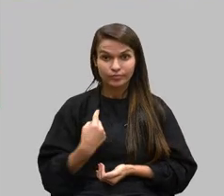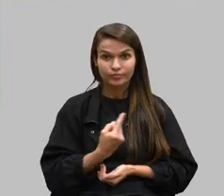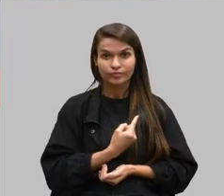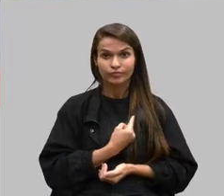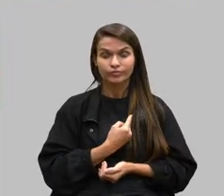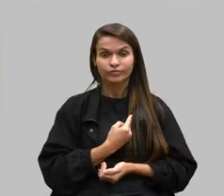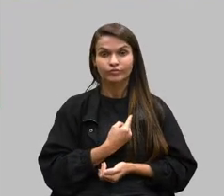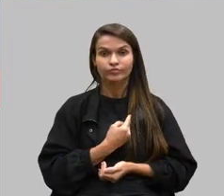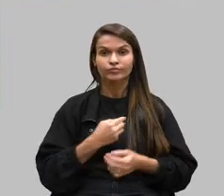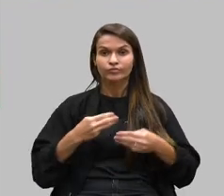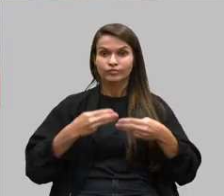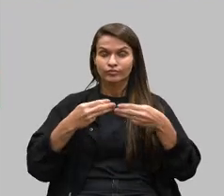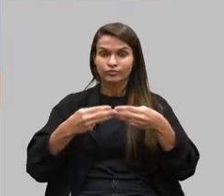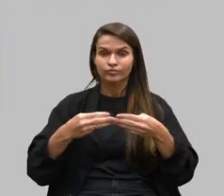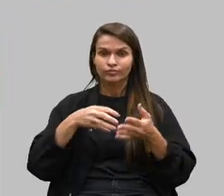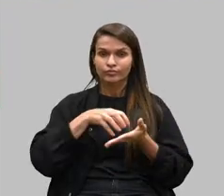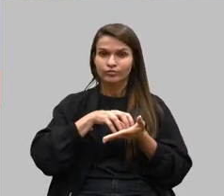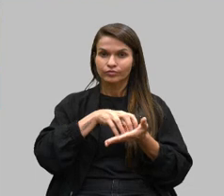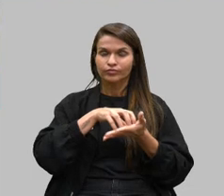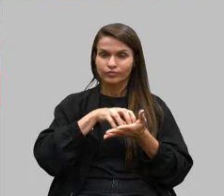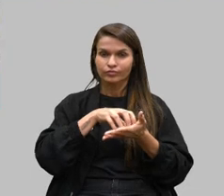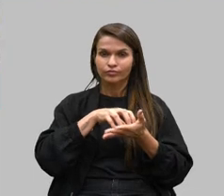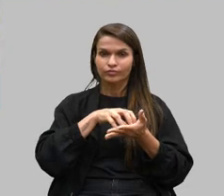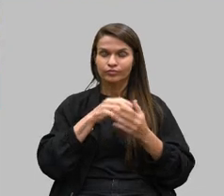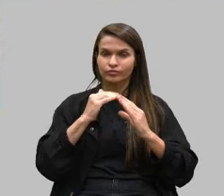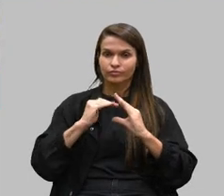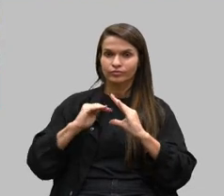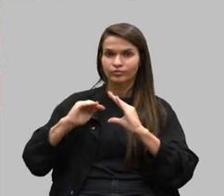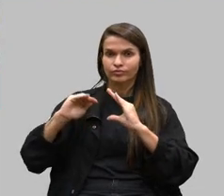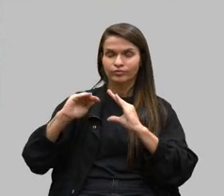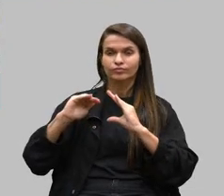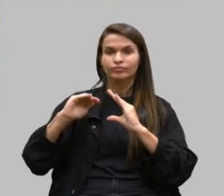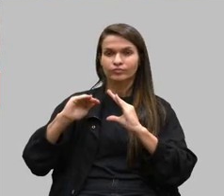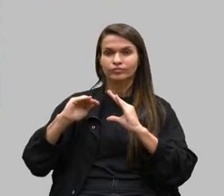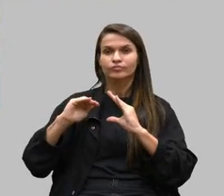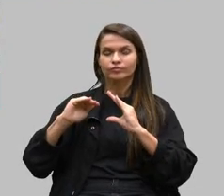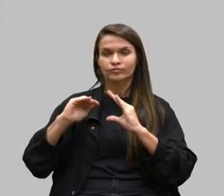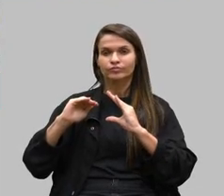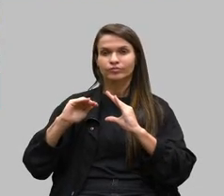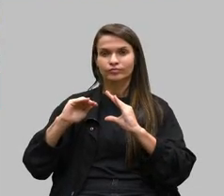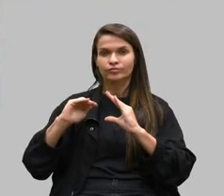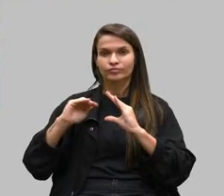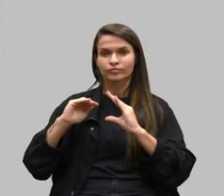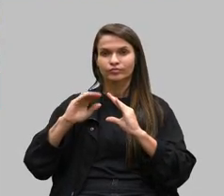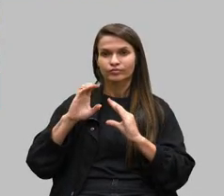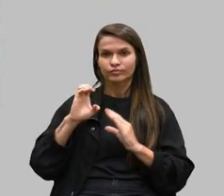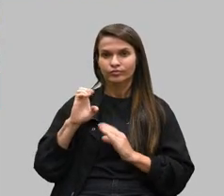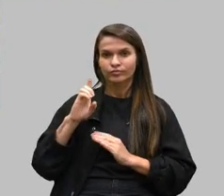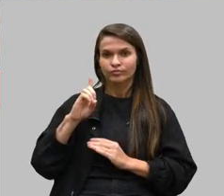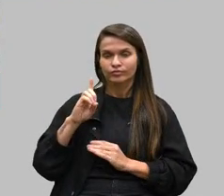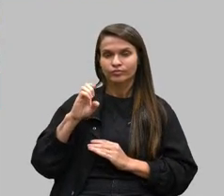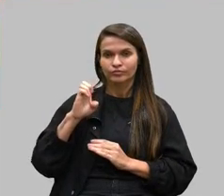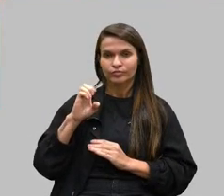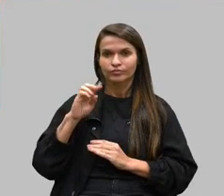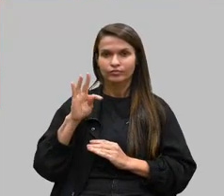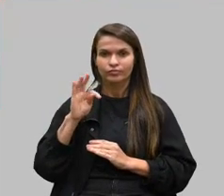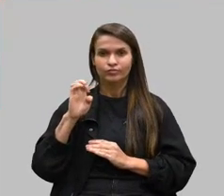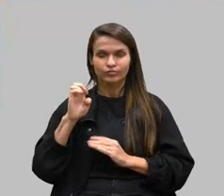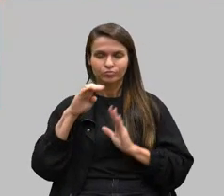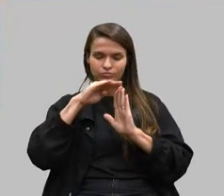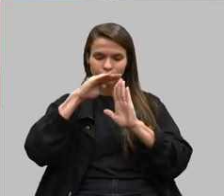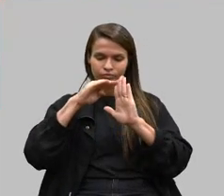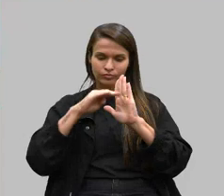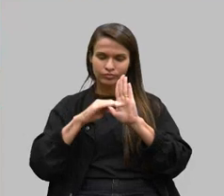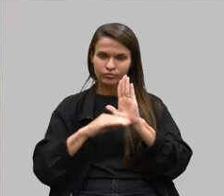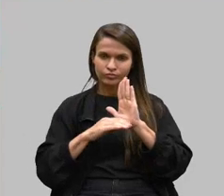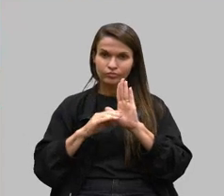ministério dos transportes encaminhamos para uma para a mtt Guilherme uma diretriz para que a gente